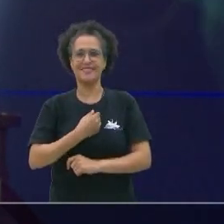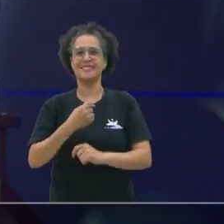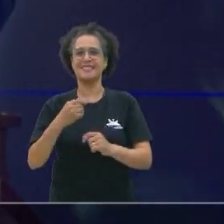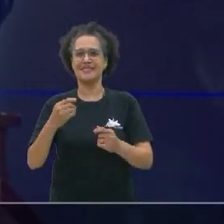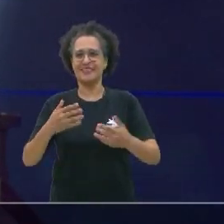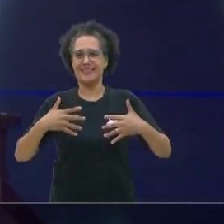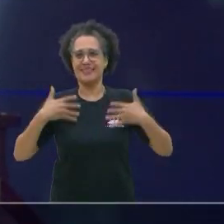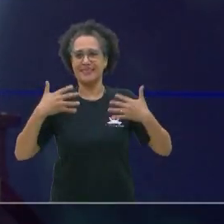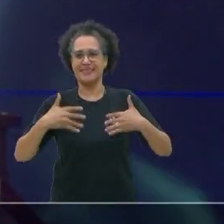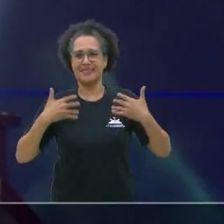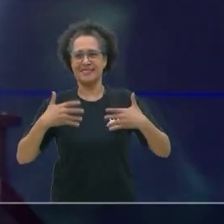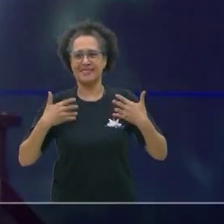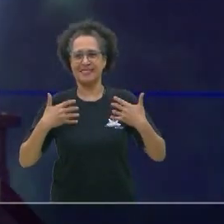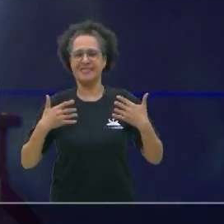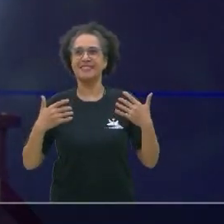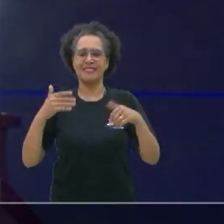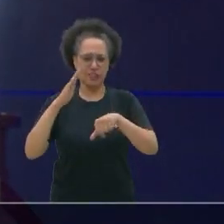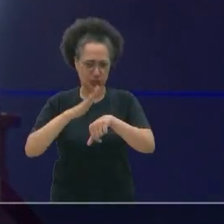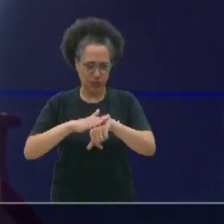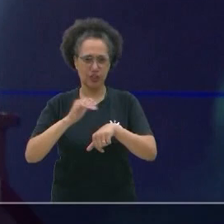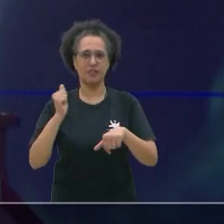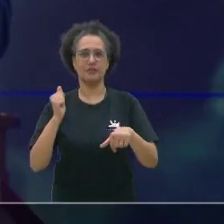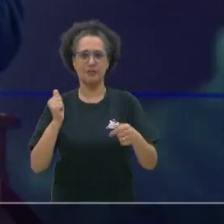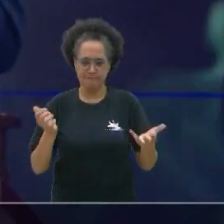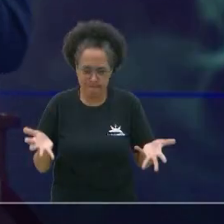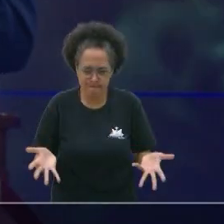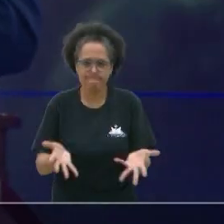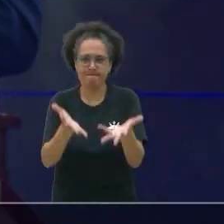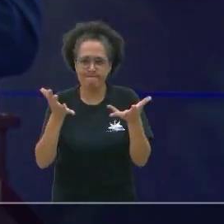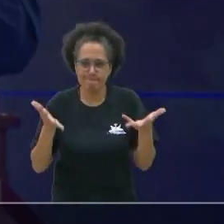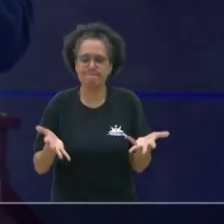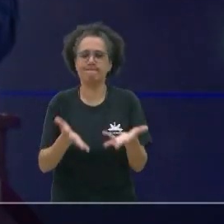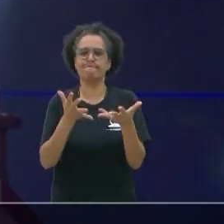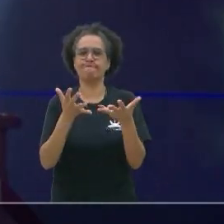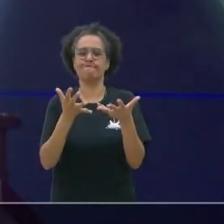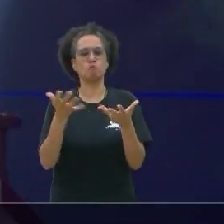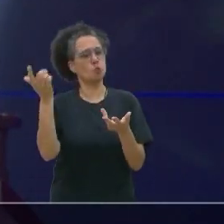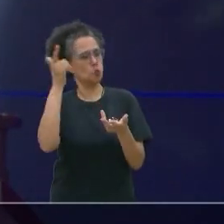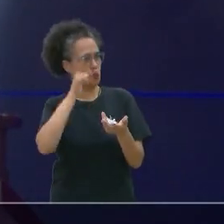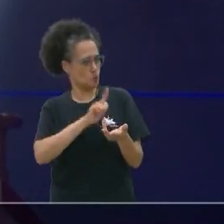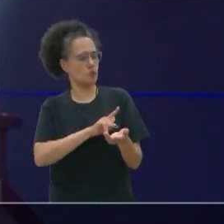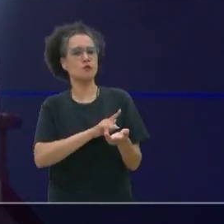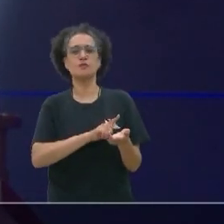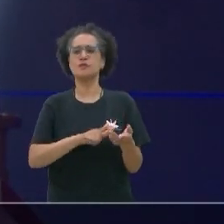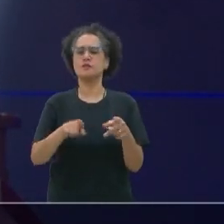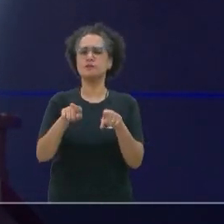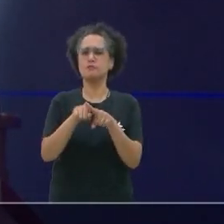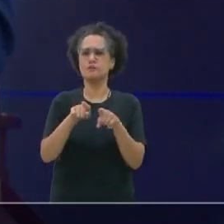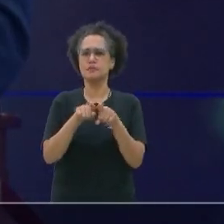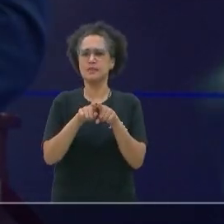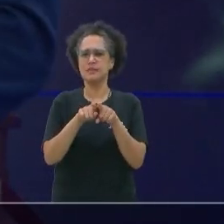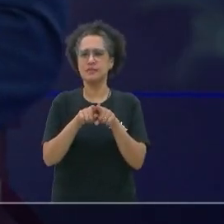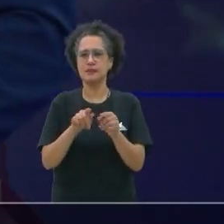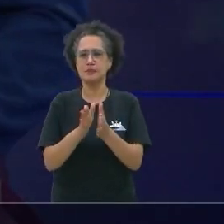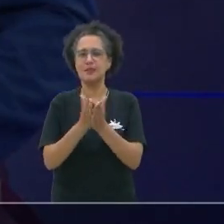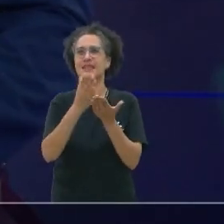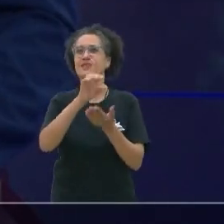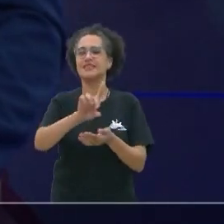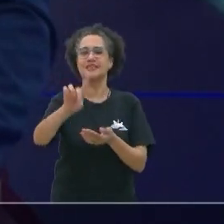emotiva-nos, evoca-nos, impulsiona-nos para que possamos também levar esta